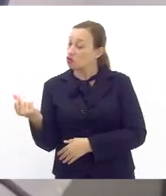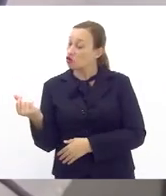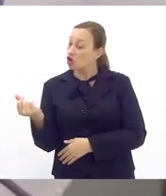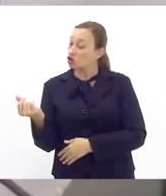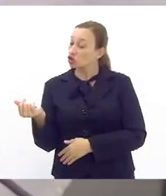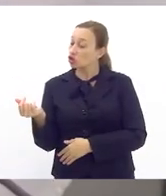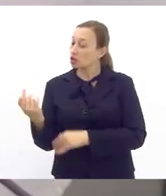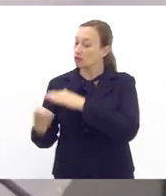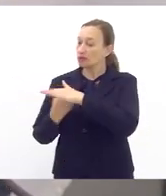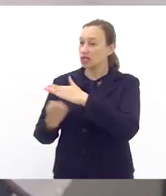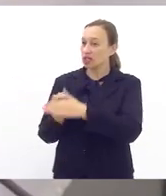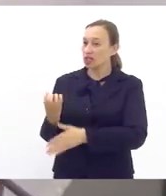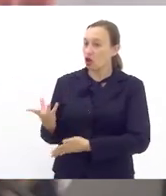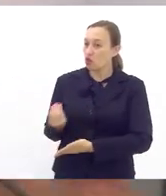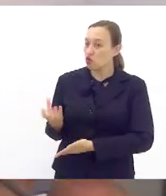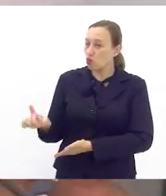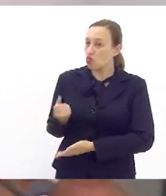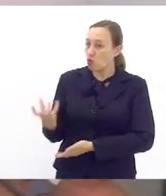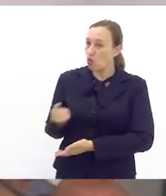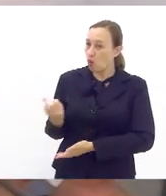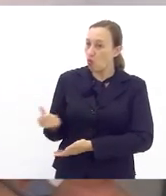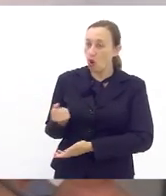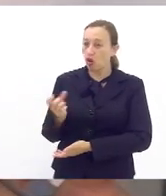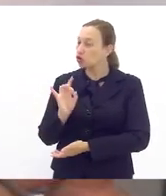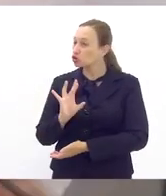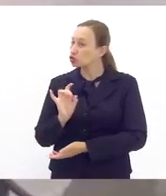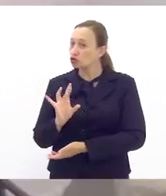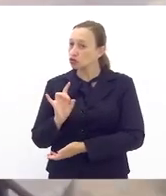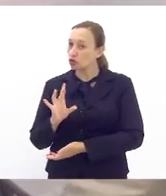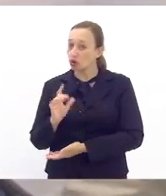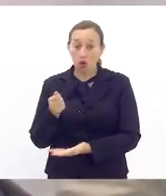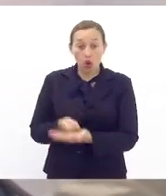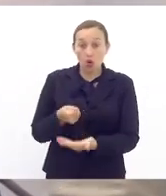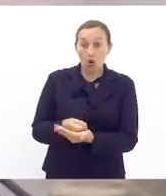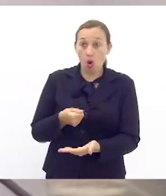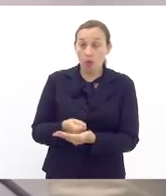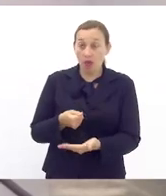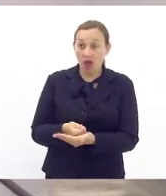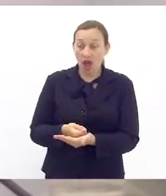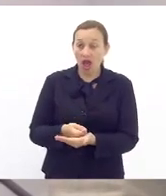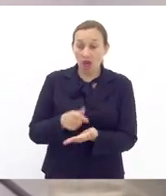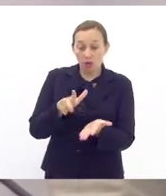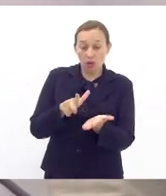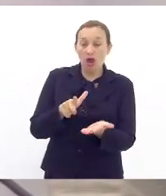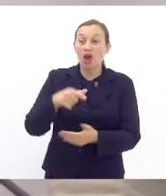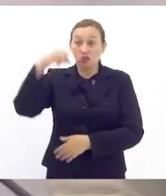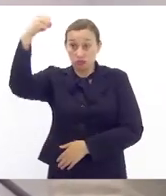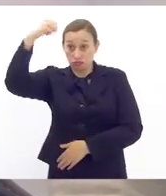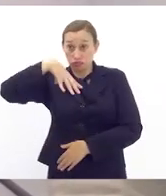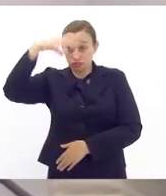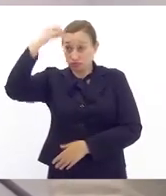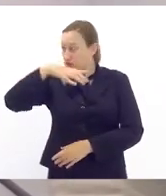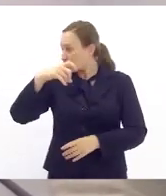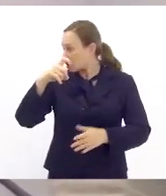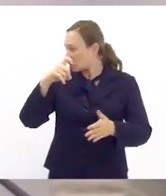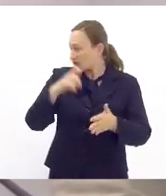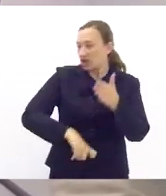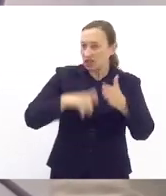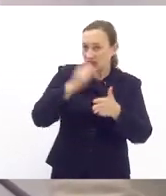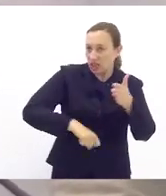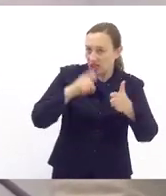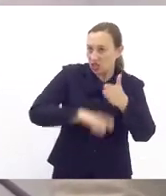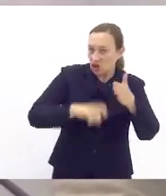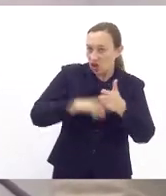só que é usufruir do cidadão bem quer cobrar a taxa todo mês certinho como eu falei que essa atrasado dois três dias vai lá e corta